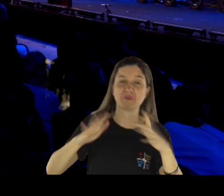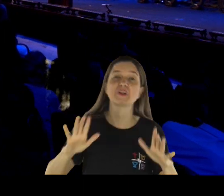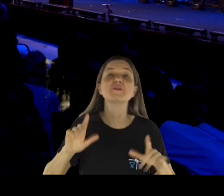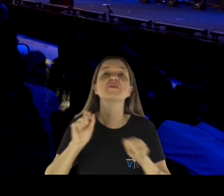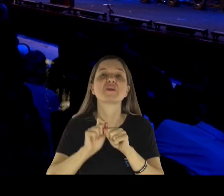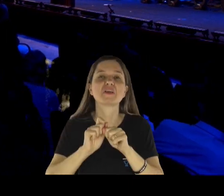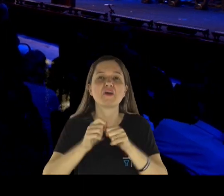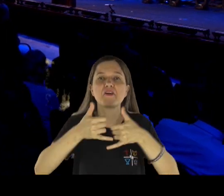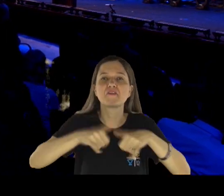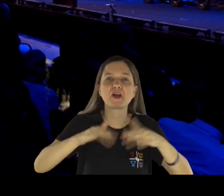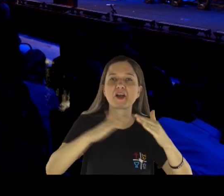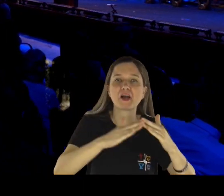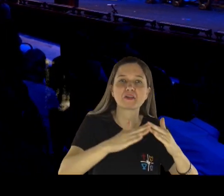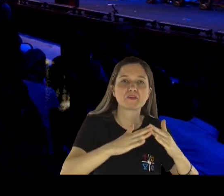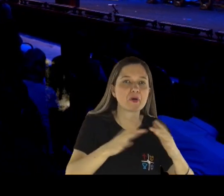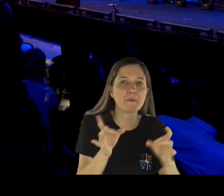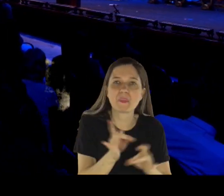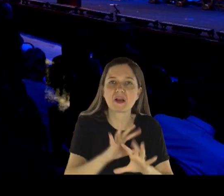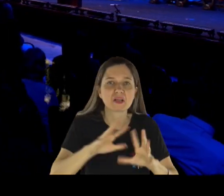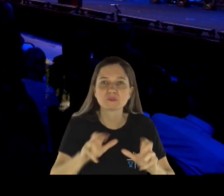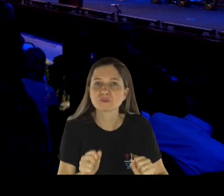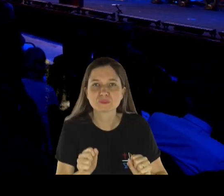Qual que é a perspectiva? Próxima vacina?